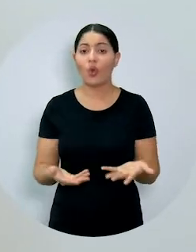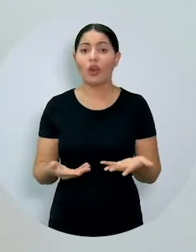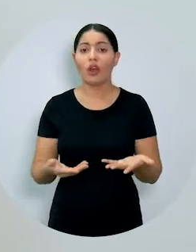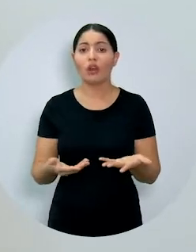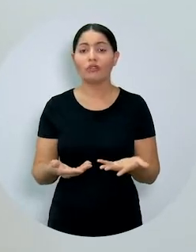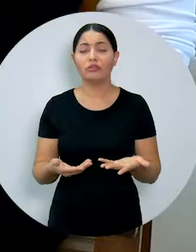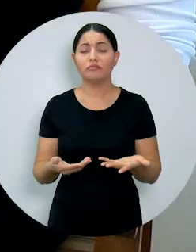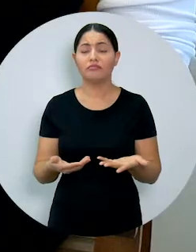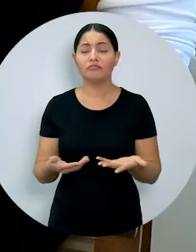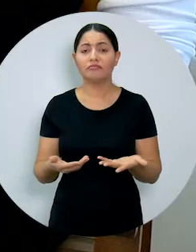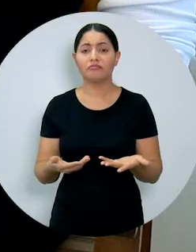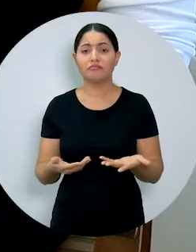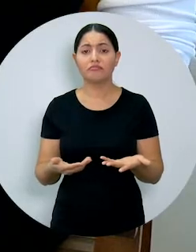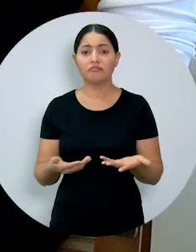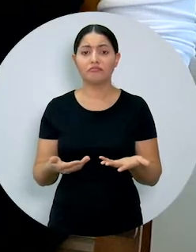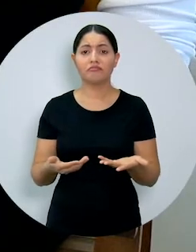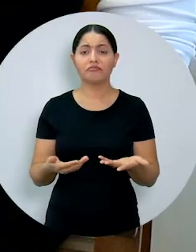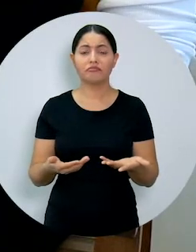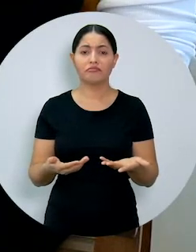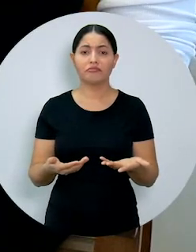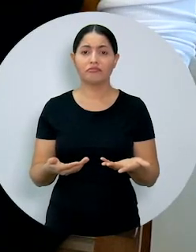estejam